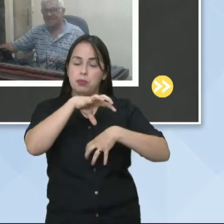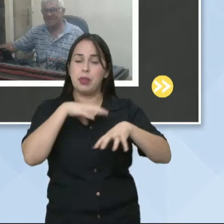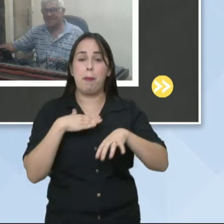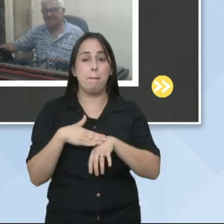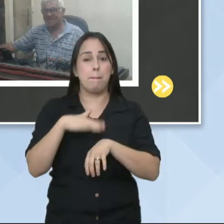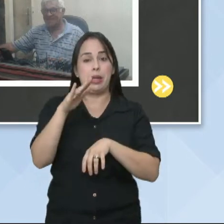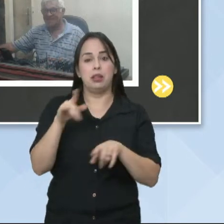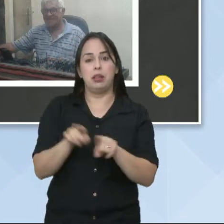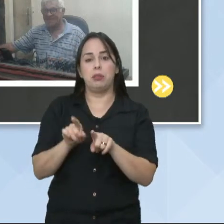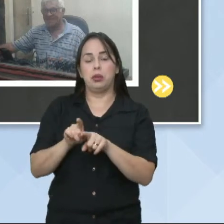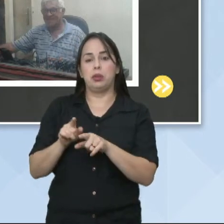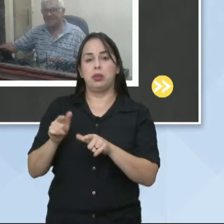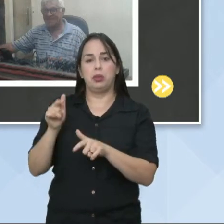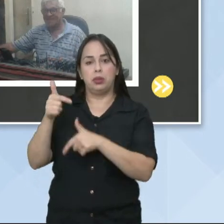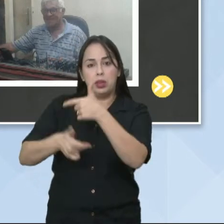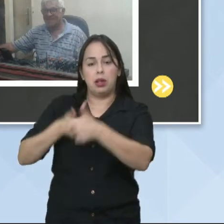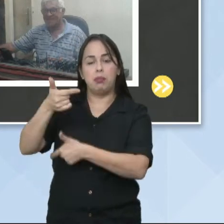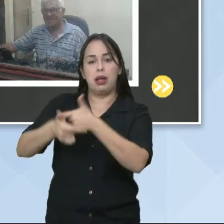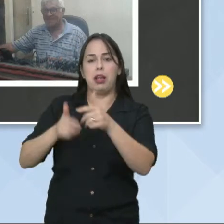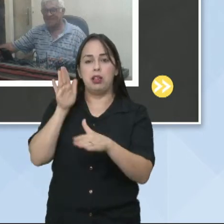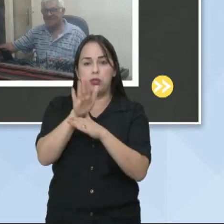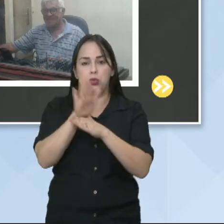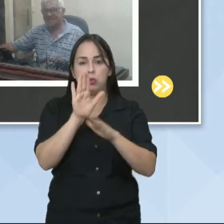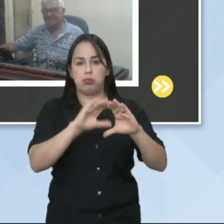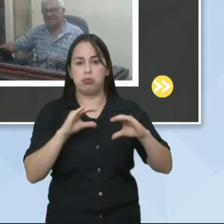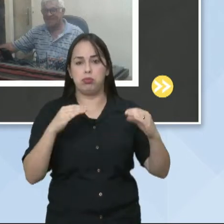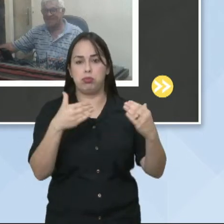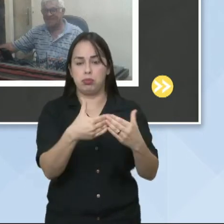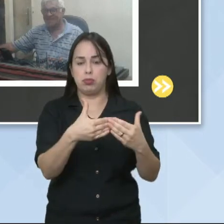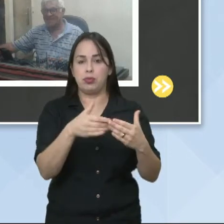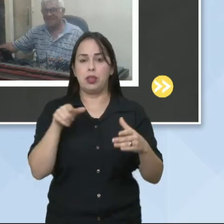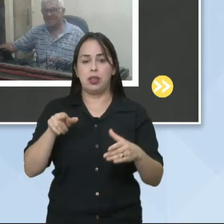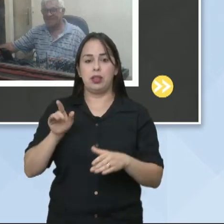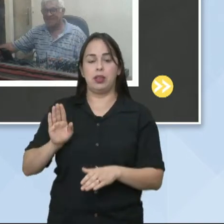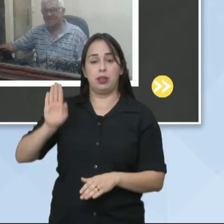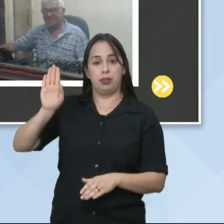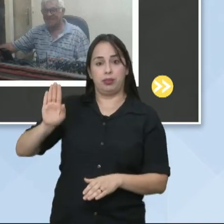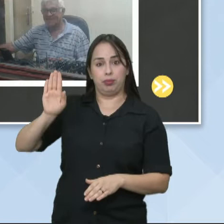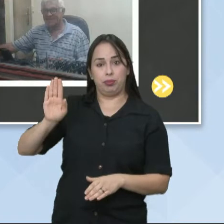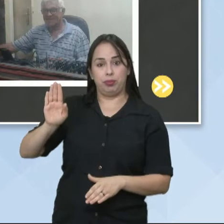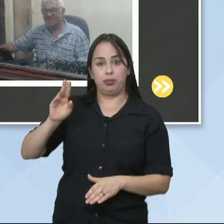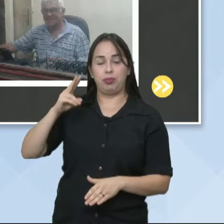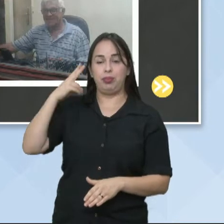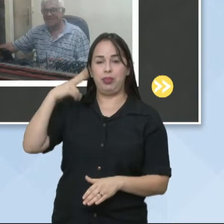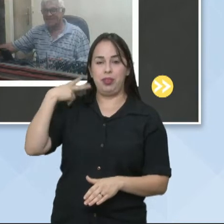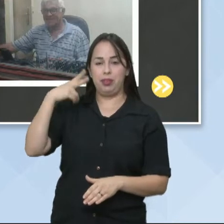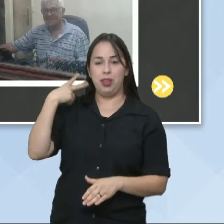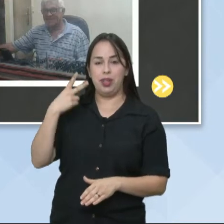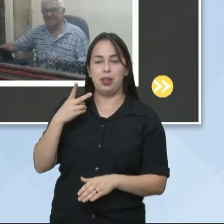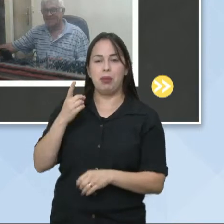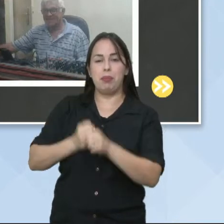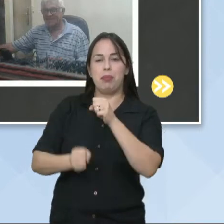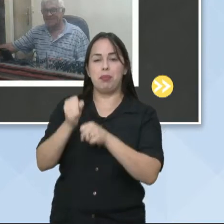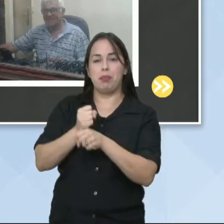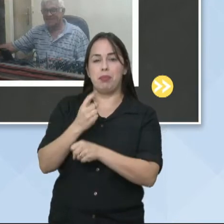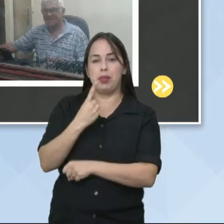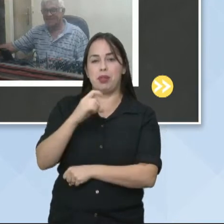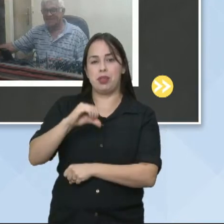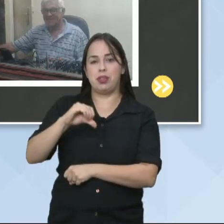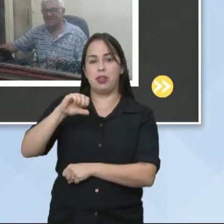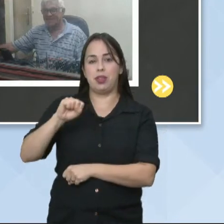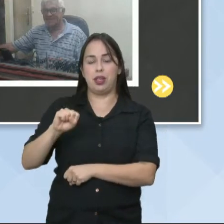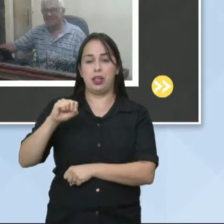para ampliar seu trabalho pela comunidade, foi o nosso candidato a vereador pelo PT em 89. A irmã